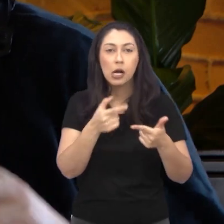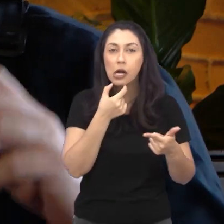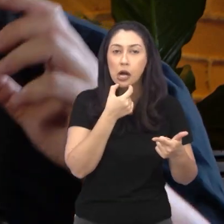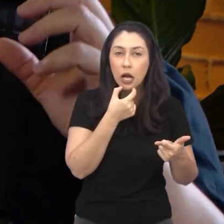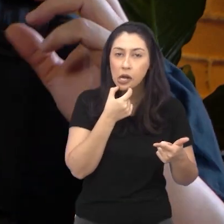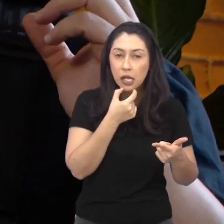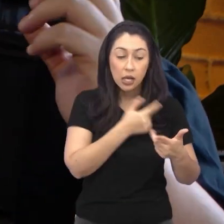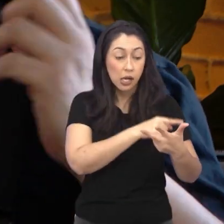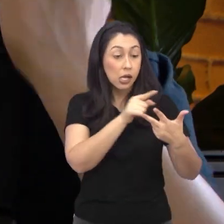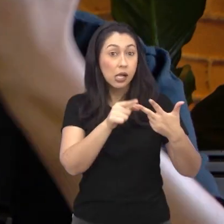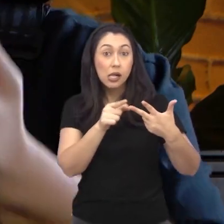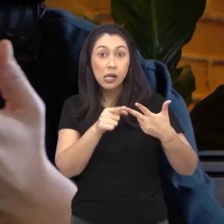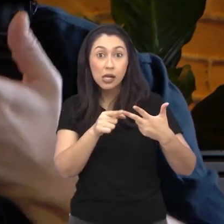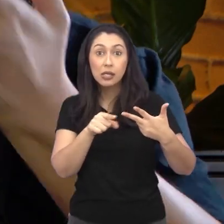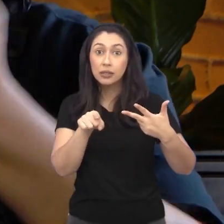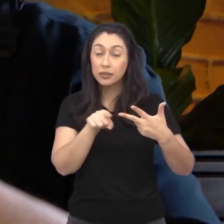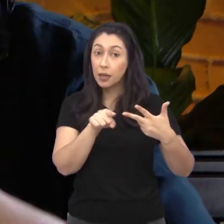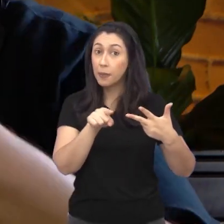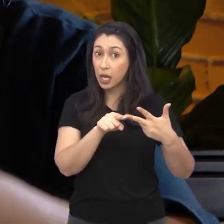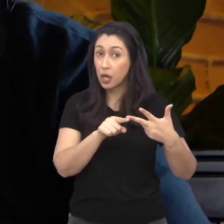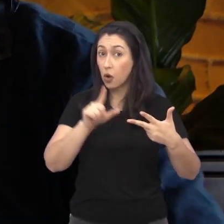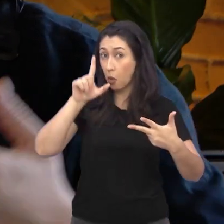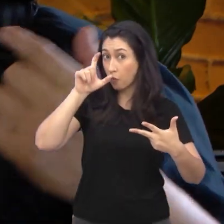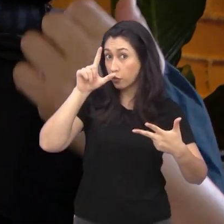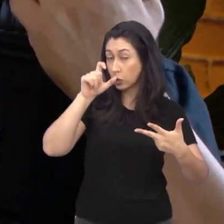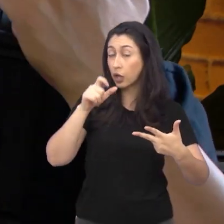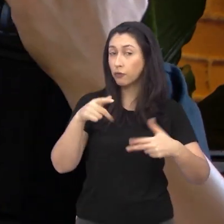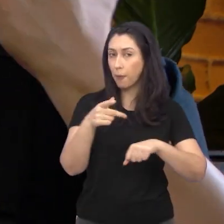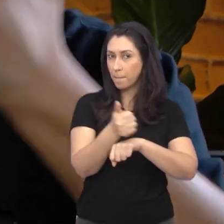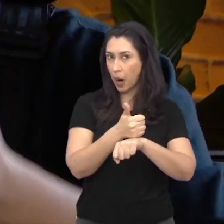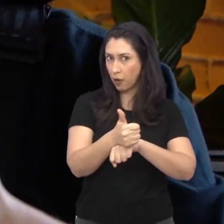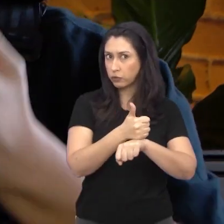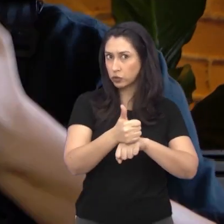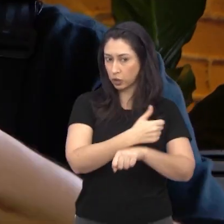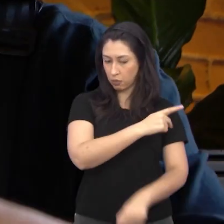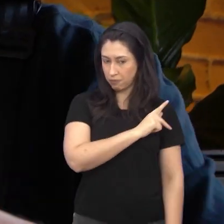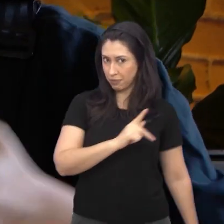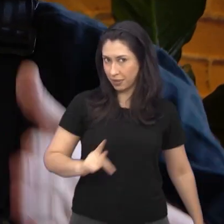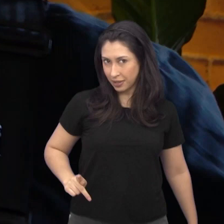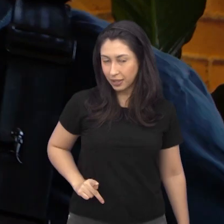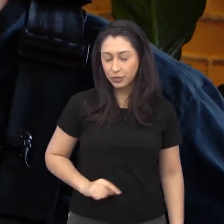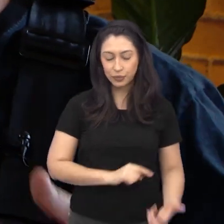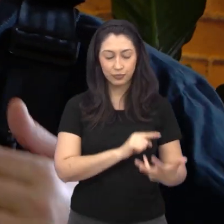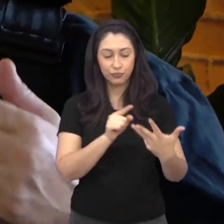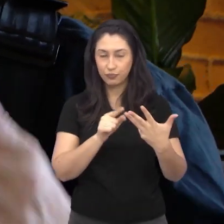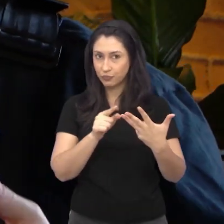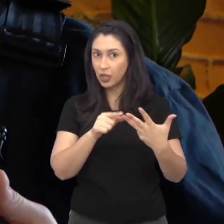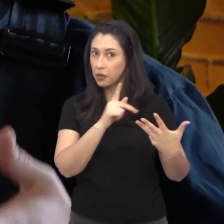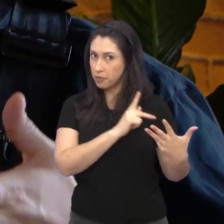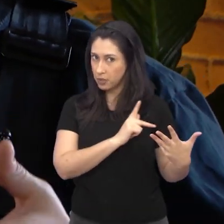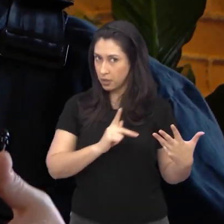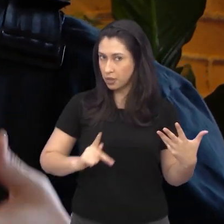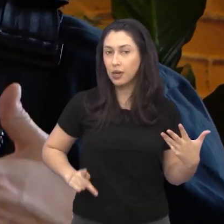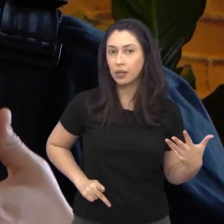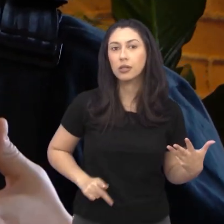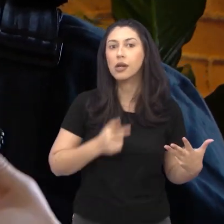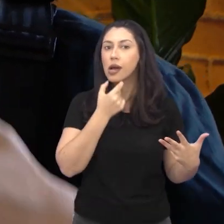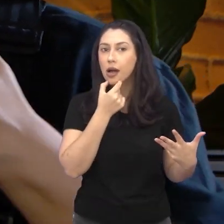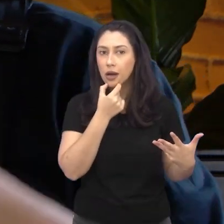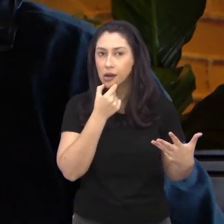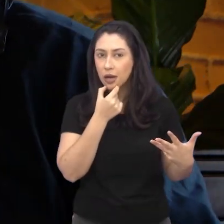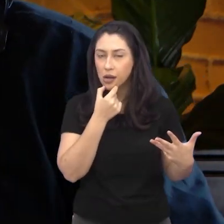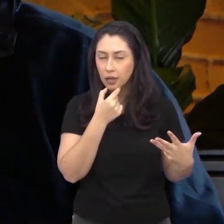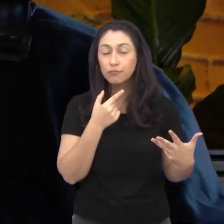fotógrafos britânicos, até o fotógrafo da presidência, né, estava lá, o fotógrafo da presidência do Brasil, o fotógrafo da presidência